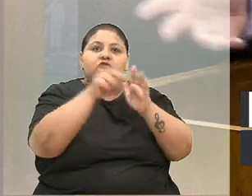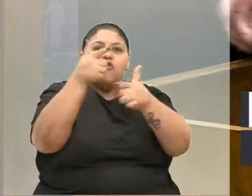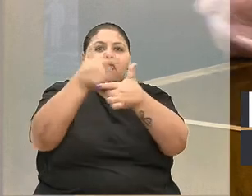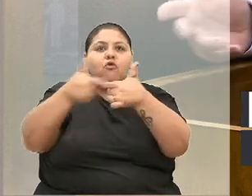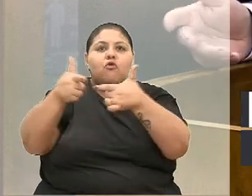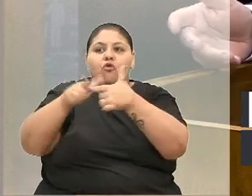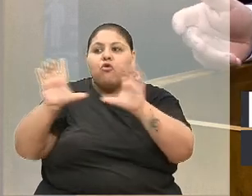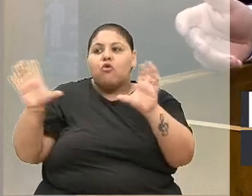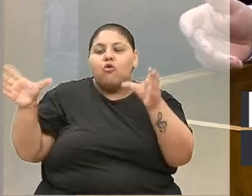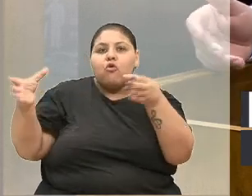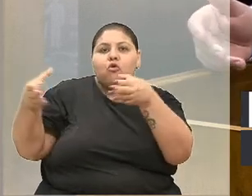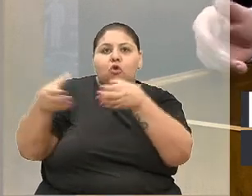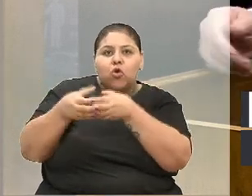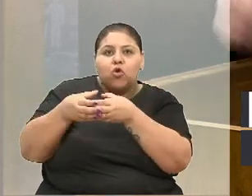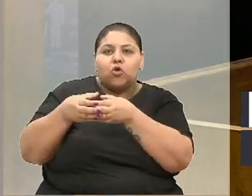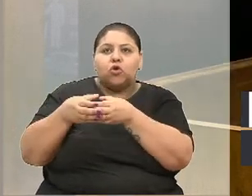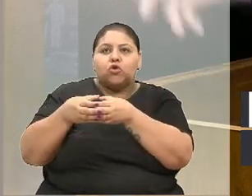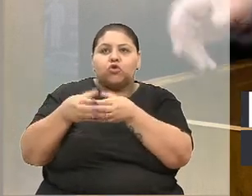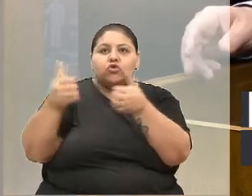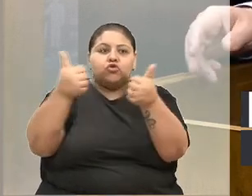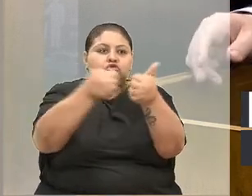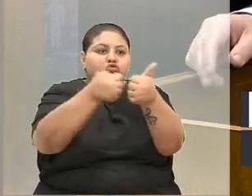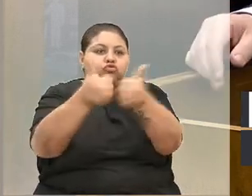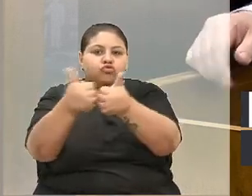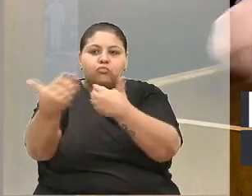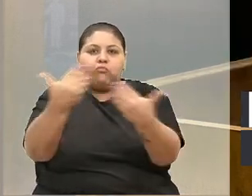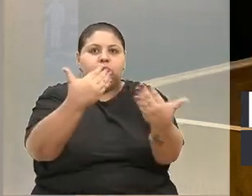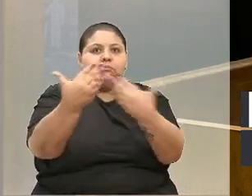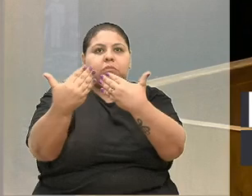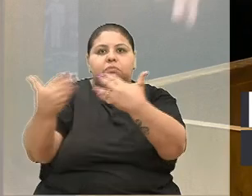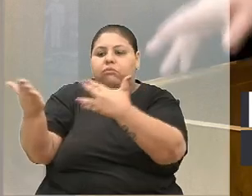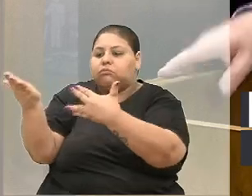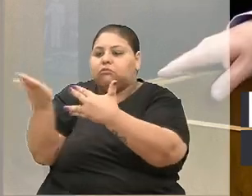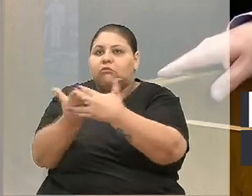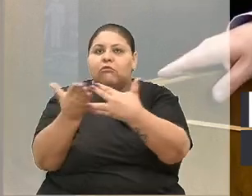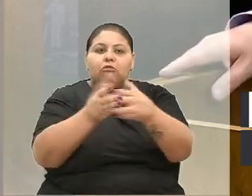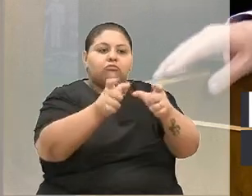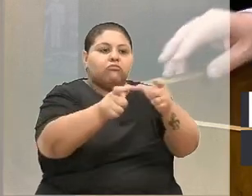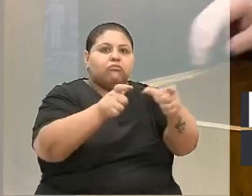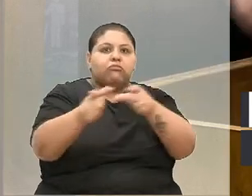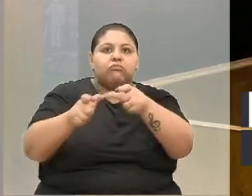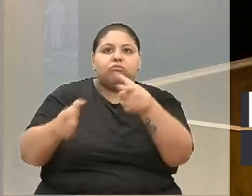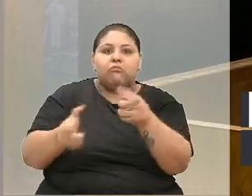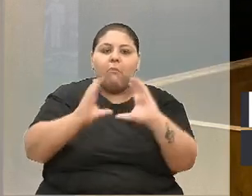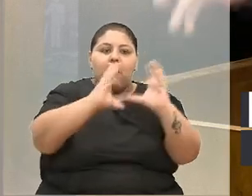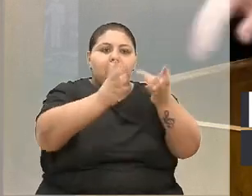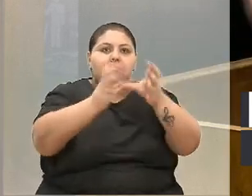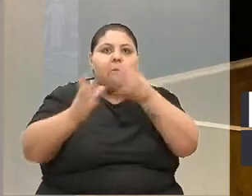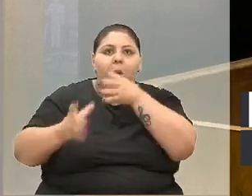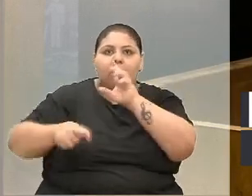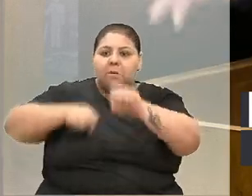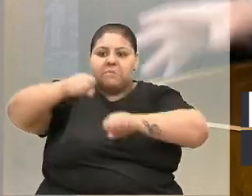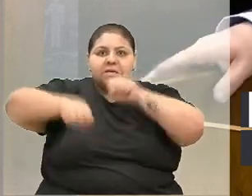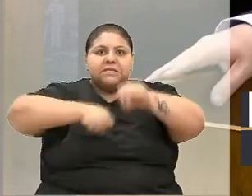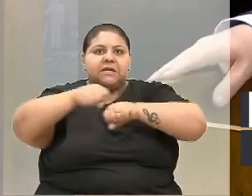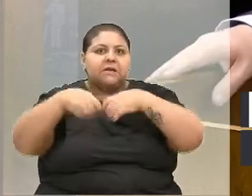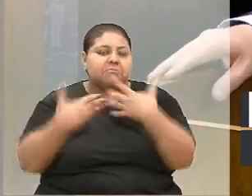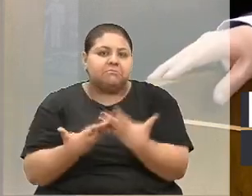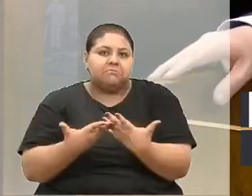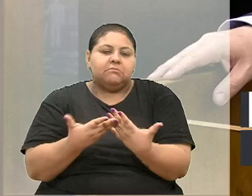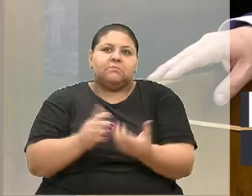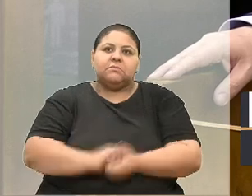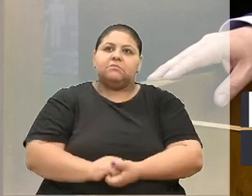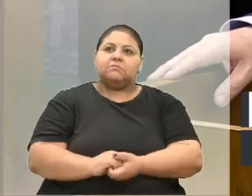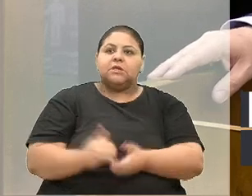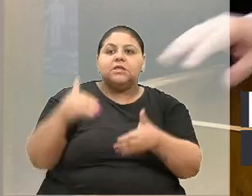tu estar com um colega conversando no intervalo, jogando um jogo, jogando uma bola, andando de bicicleta, enfim,